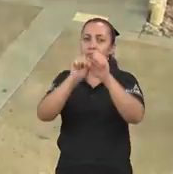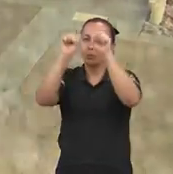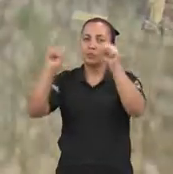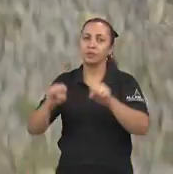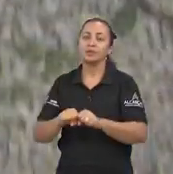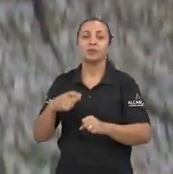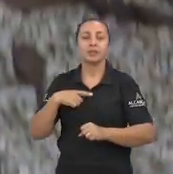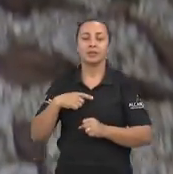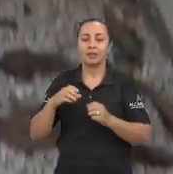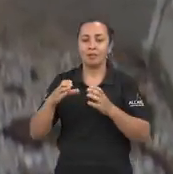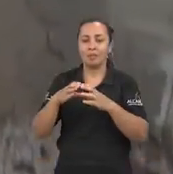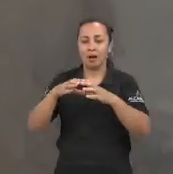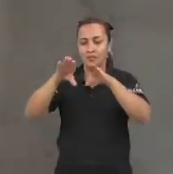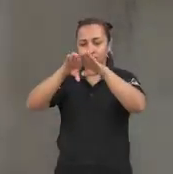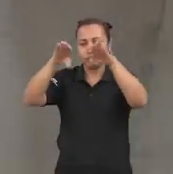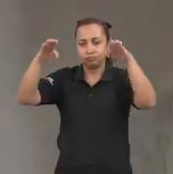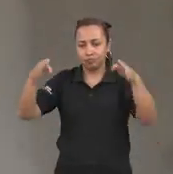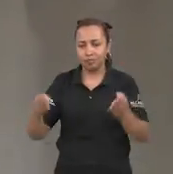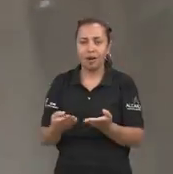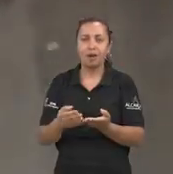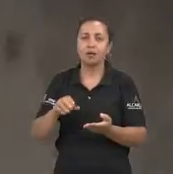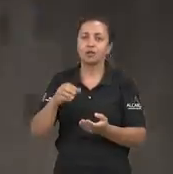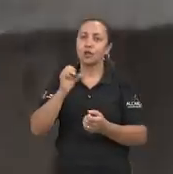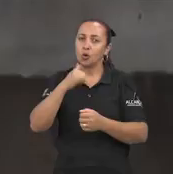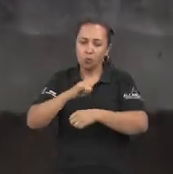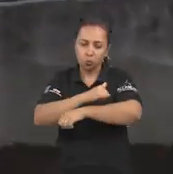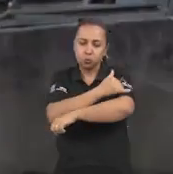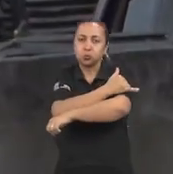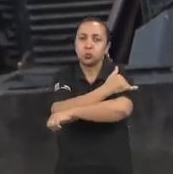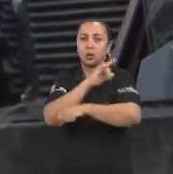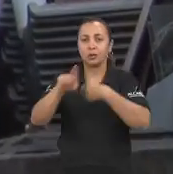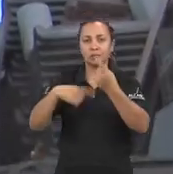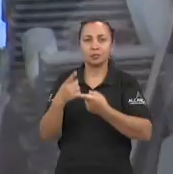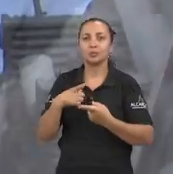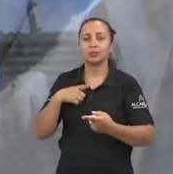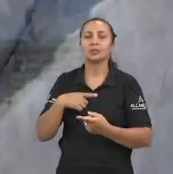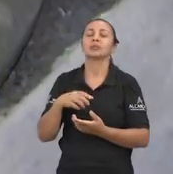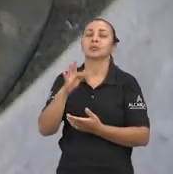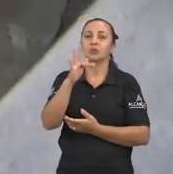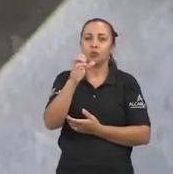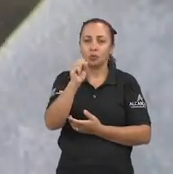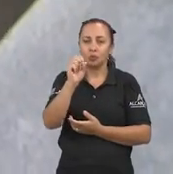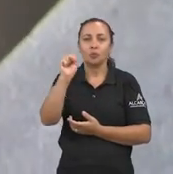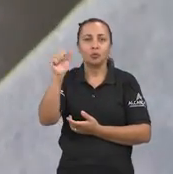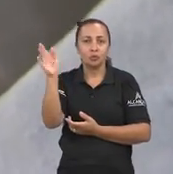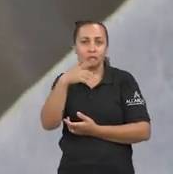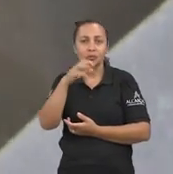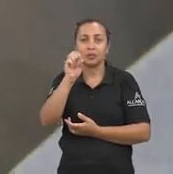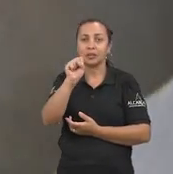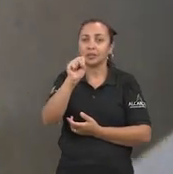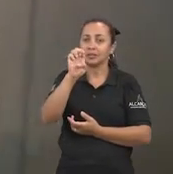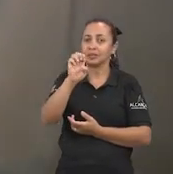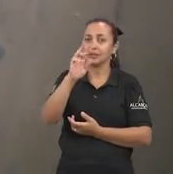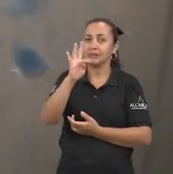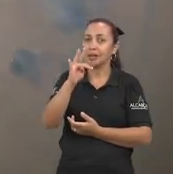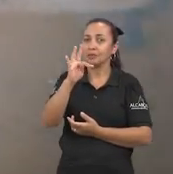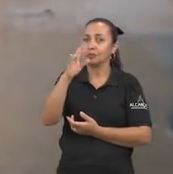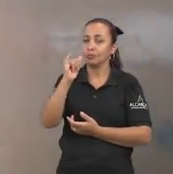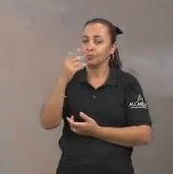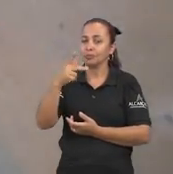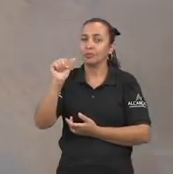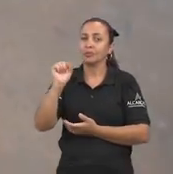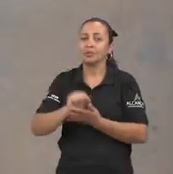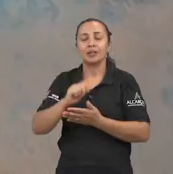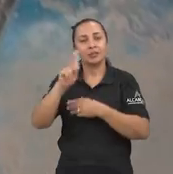sistema né que tem uma caixa de gordura e somente depois passa por um sistema de fossa séptica depois da fossa séptica falta um